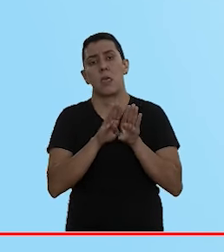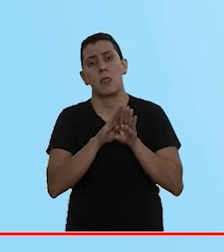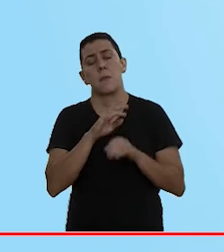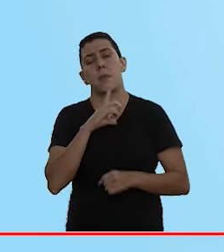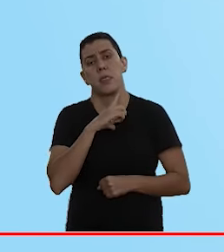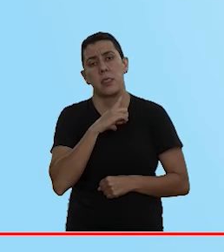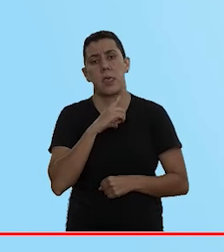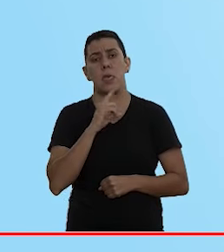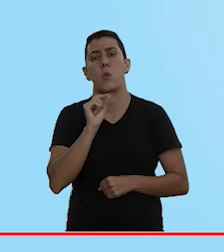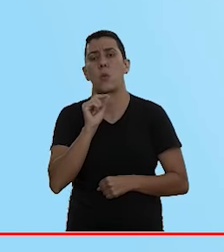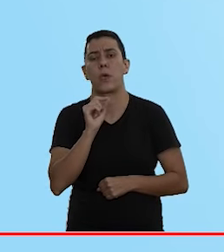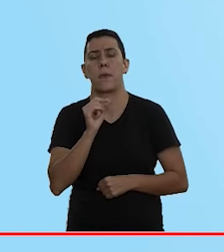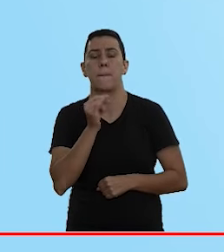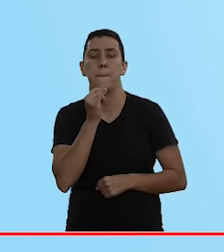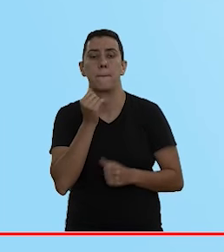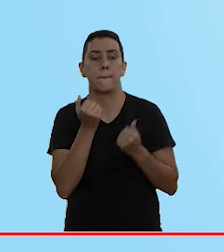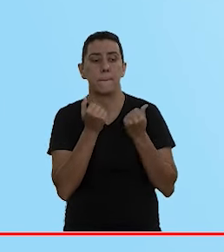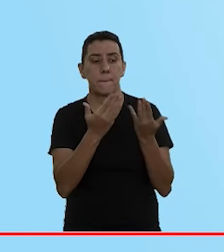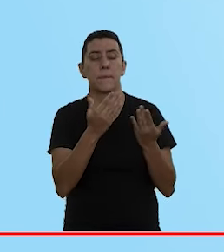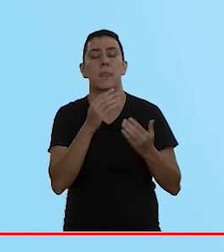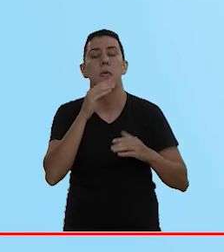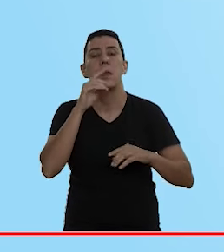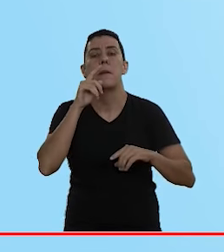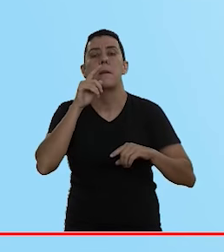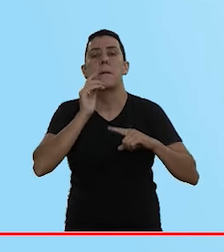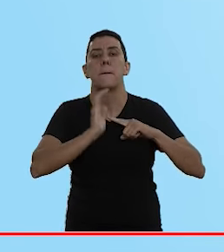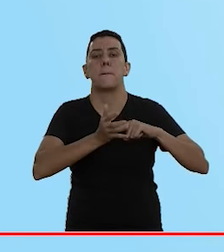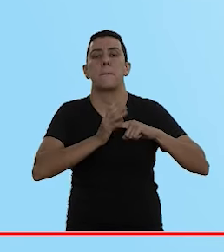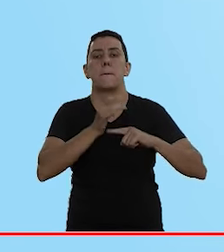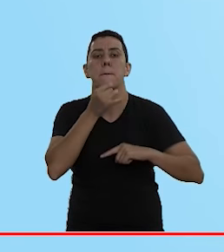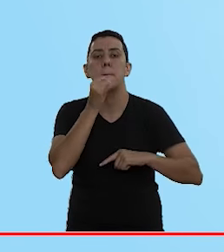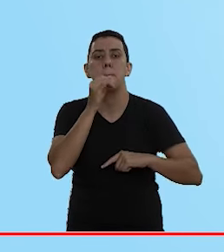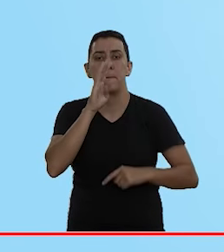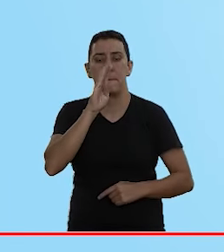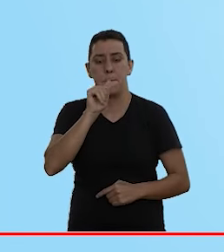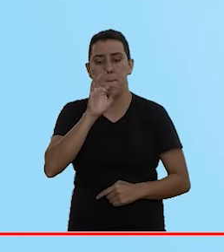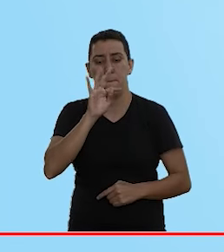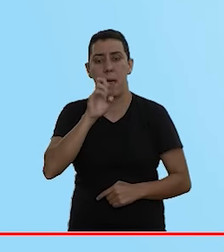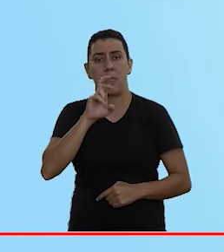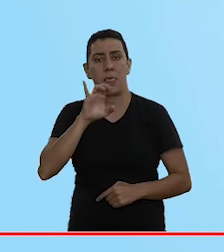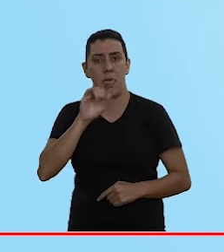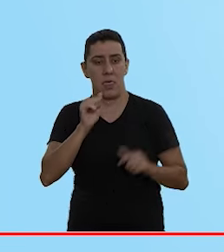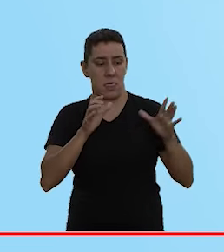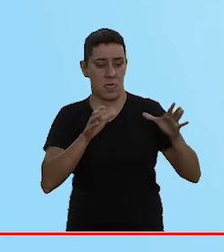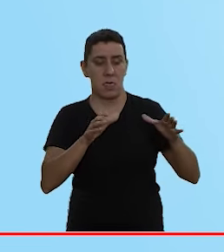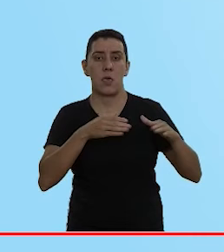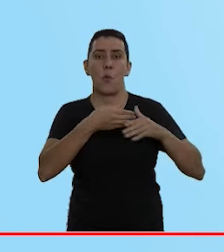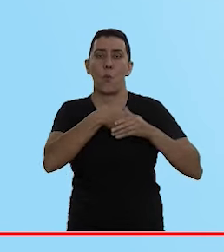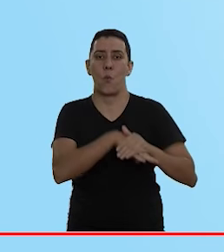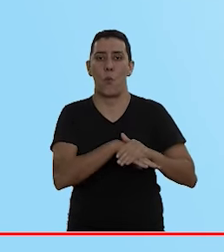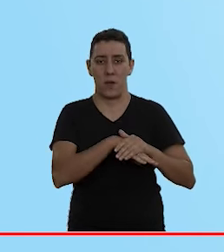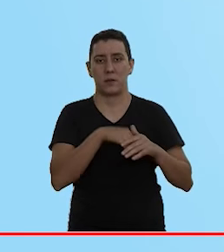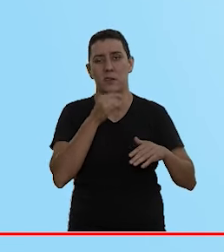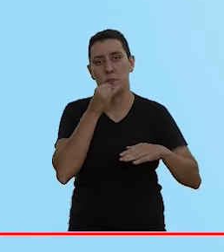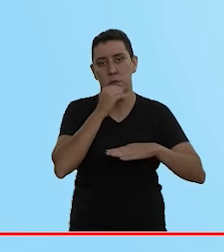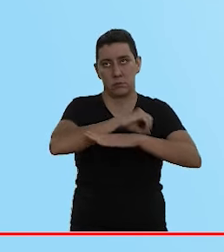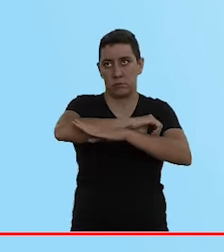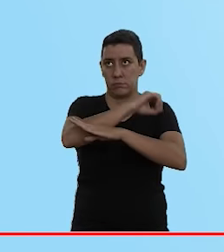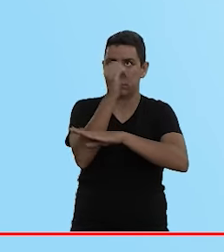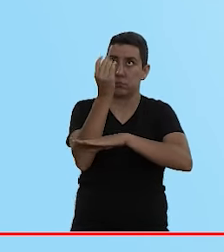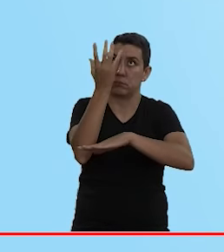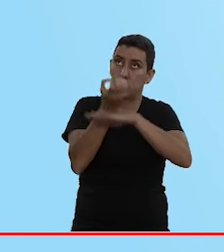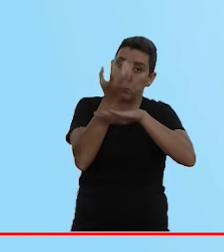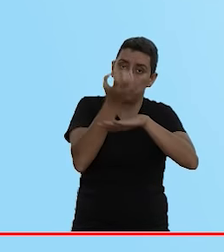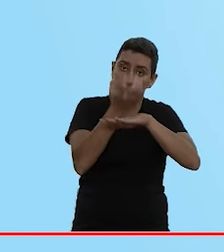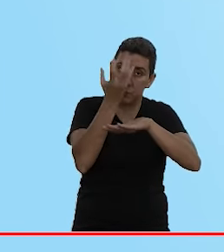Então os sistemas de armazenamento eles conseguem fornecer energia durante a noite para as instalações